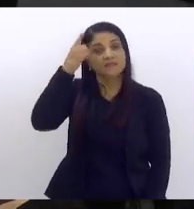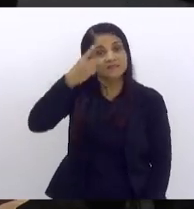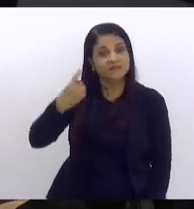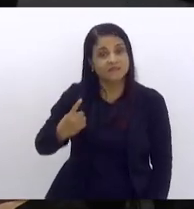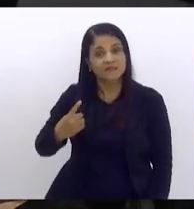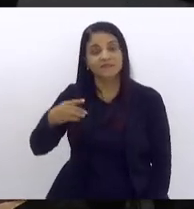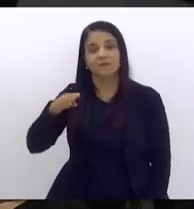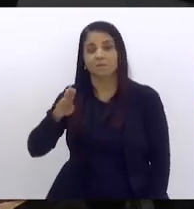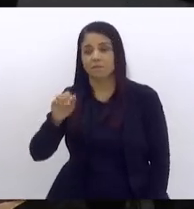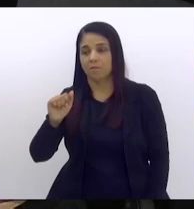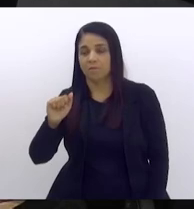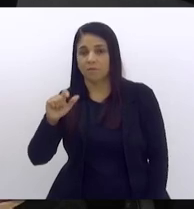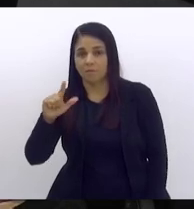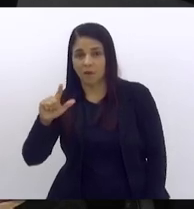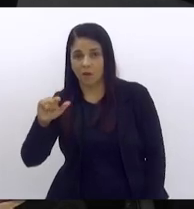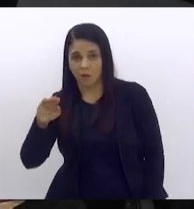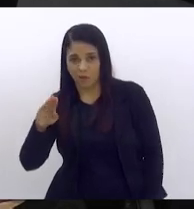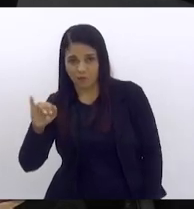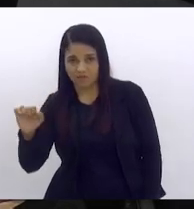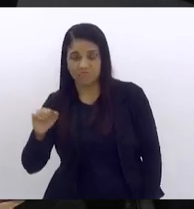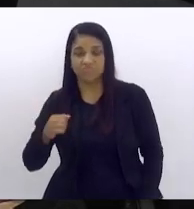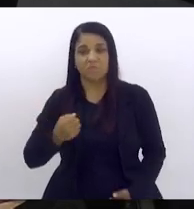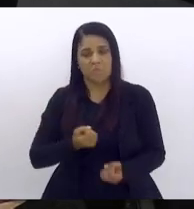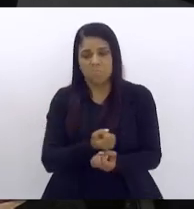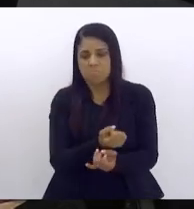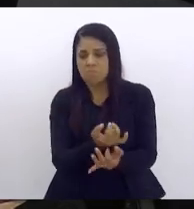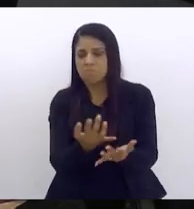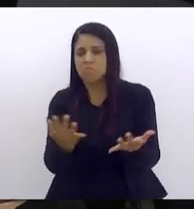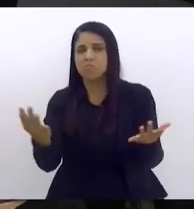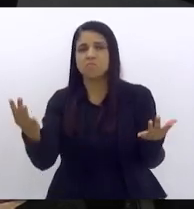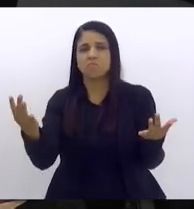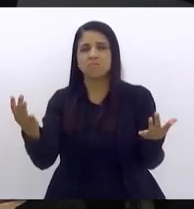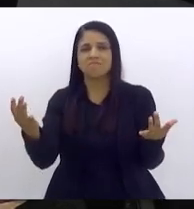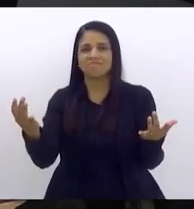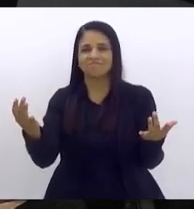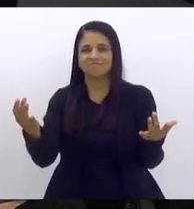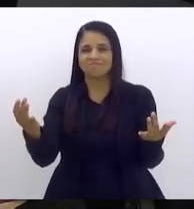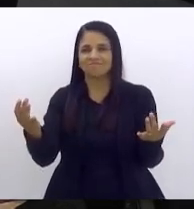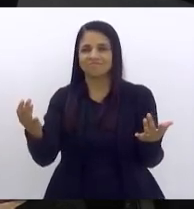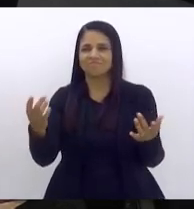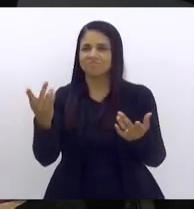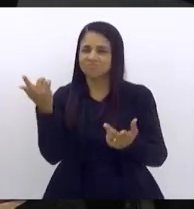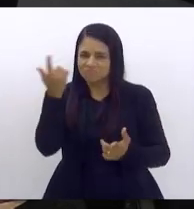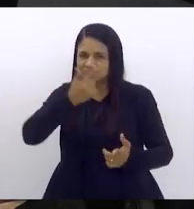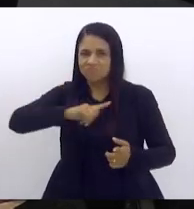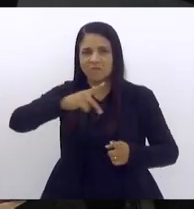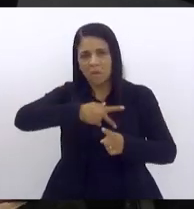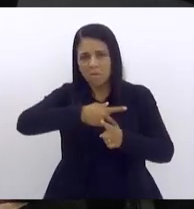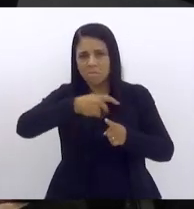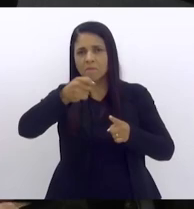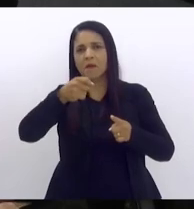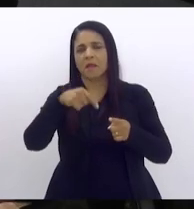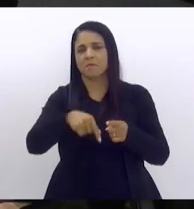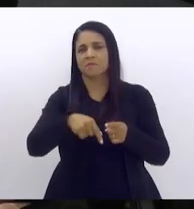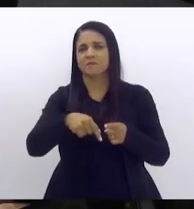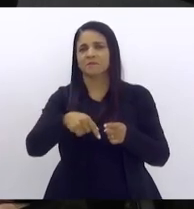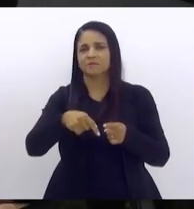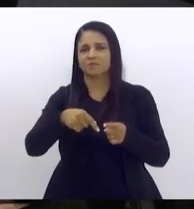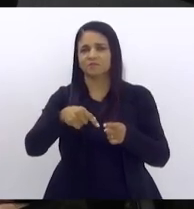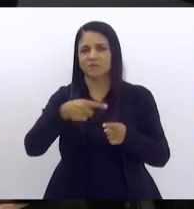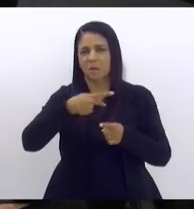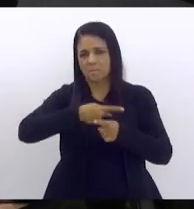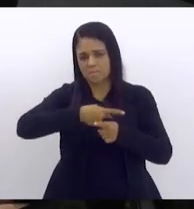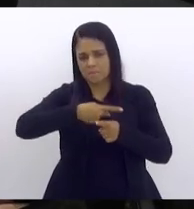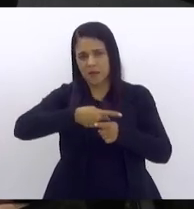floresçam mil flores. E, sim, merece o prêmio Marielle Franco Claudionor Paulino,